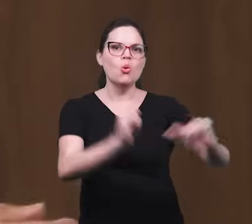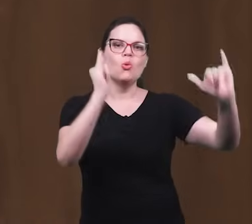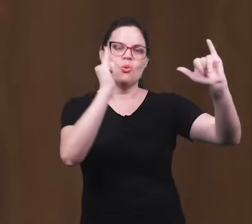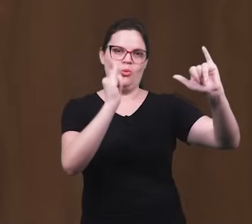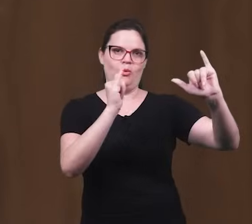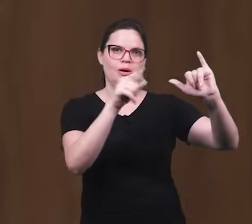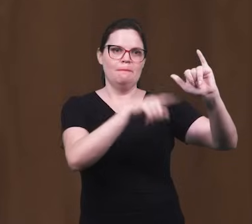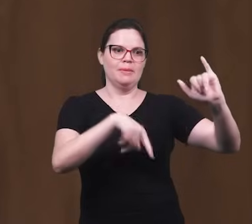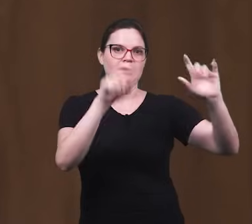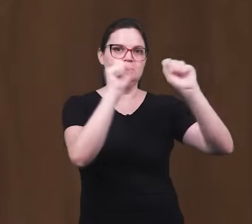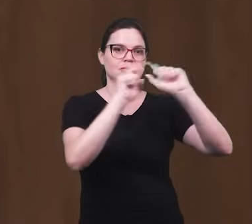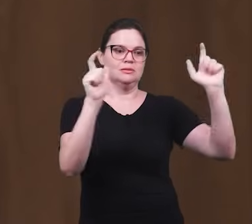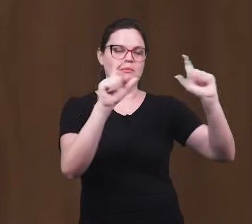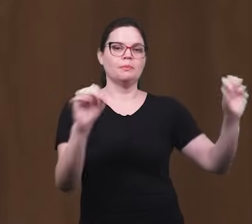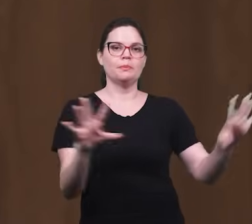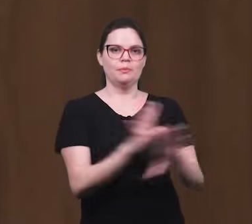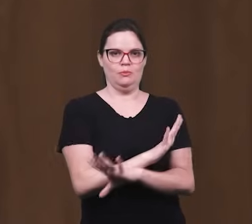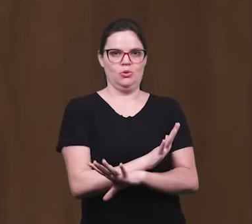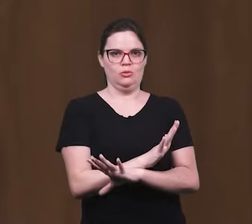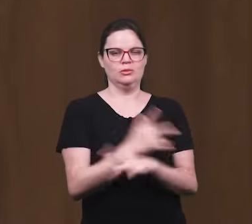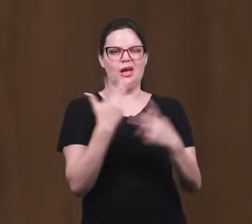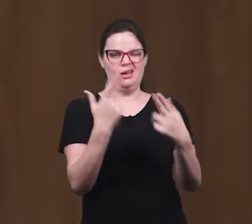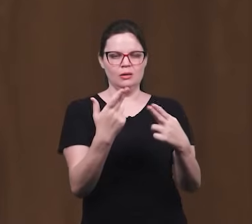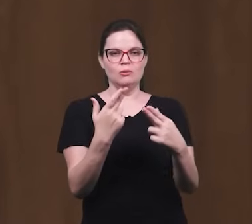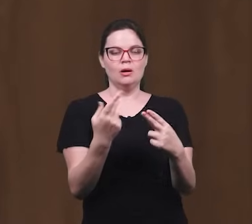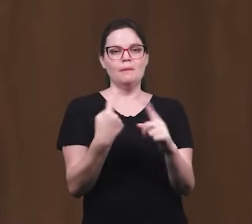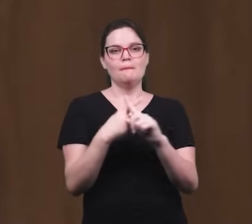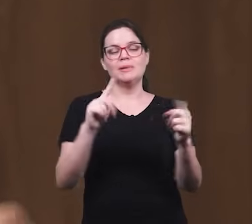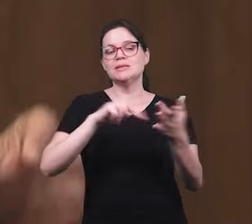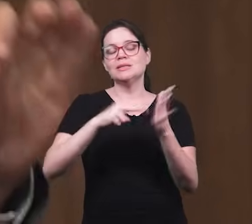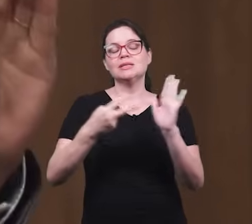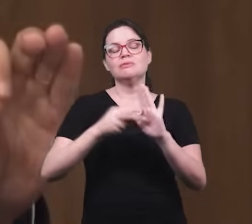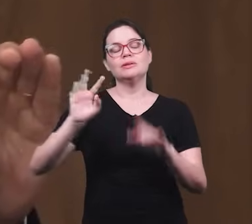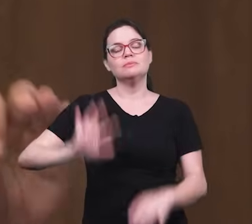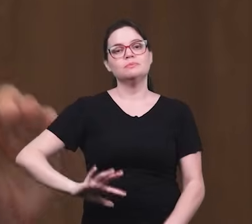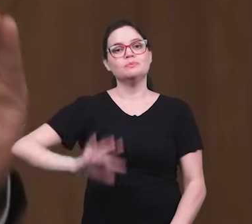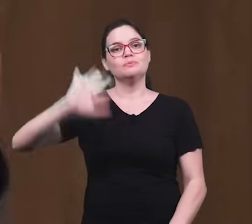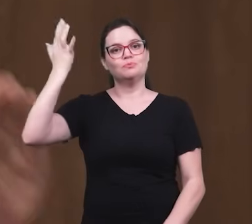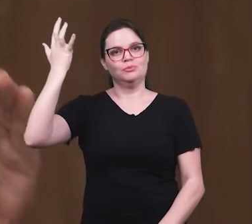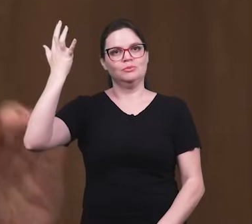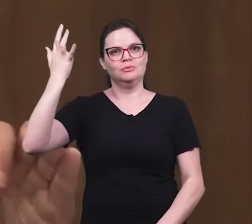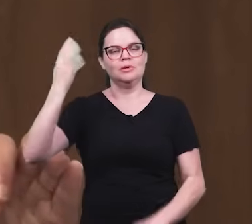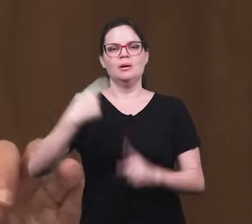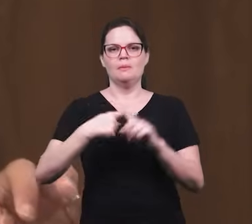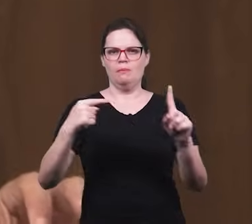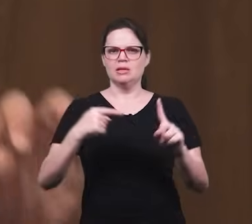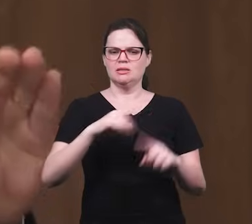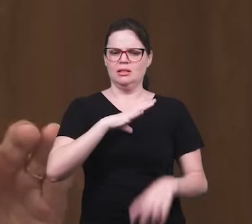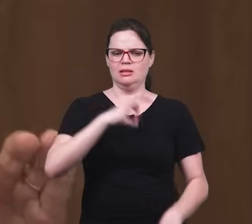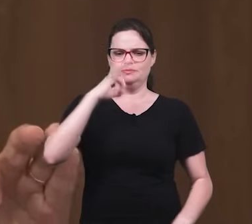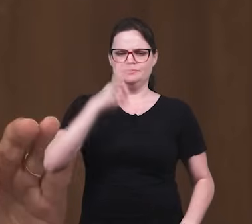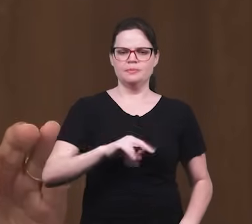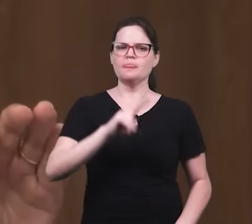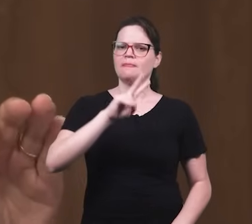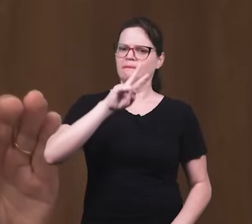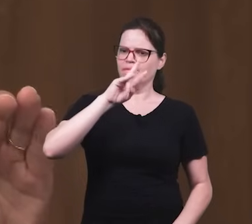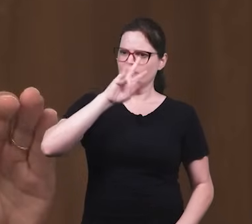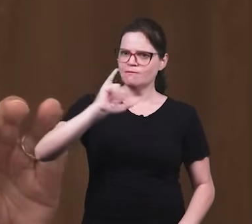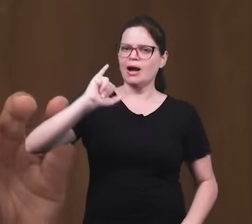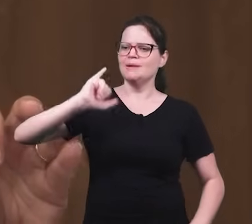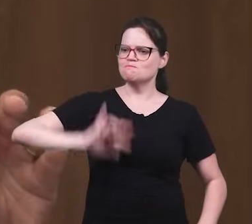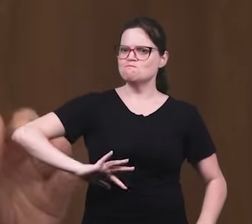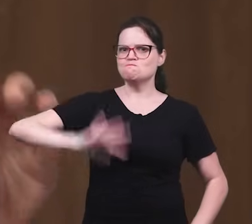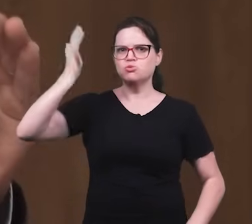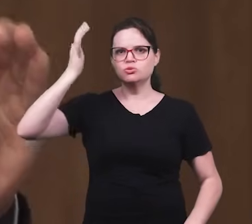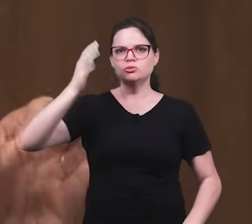que a igreja estivesse pronta para o arrebatamento. E interessante que ele coloca como uma certeza, né? Ela soará, não era uma